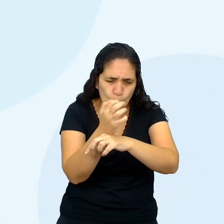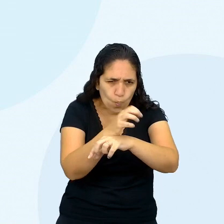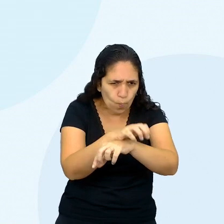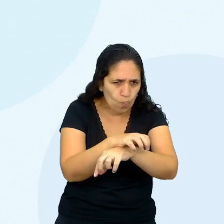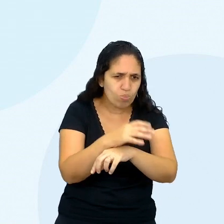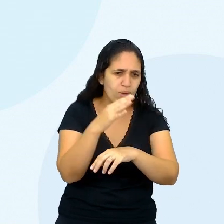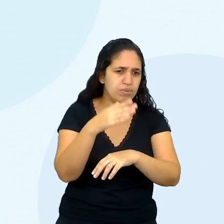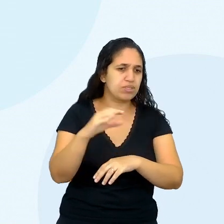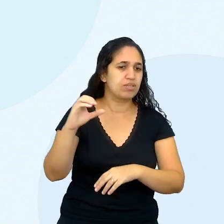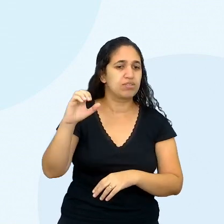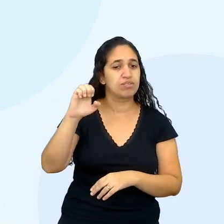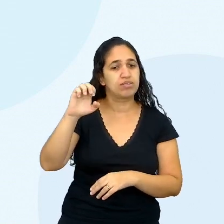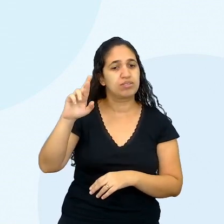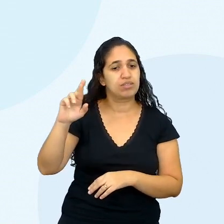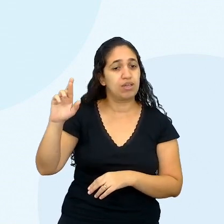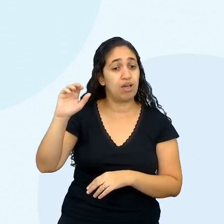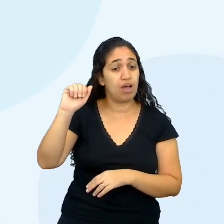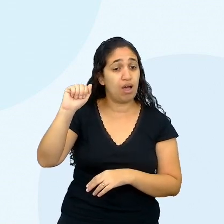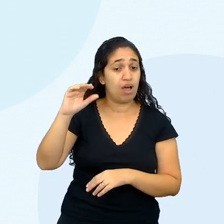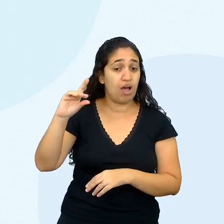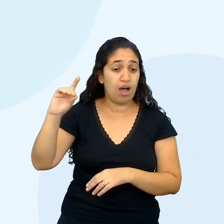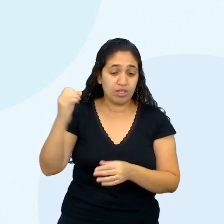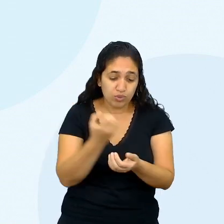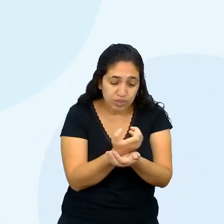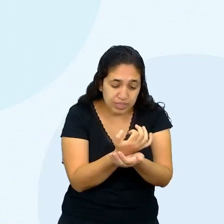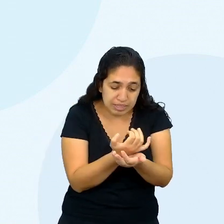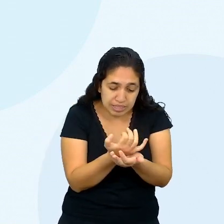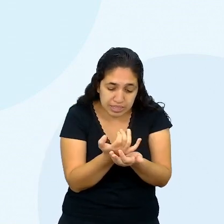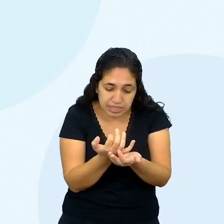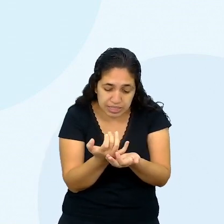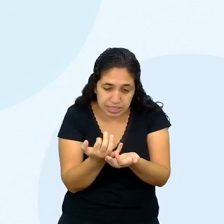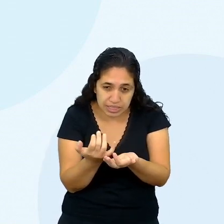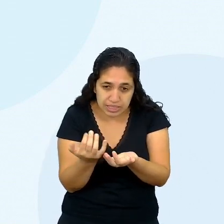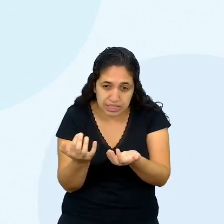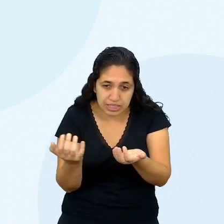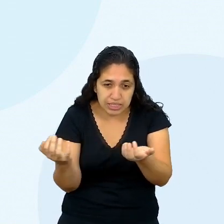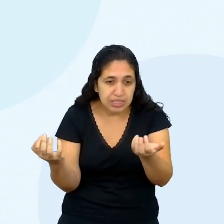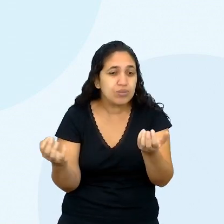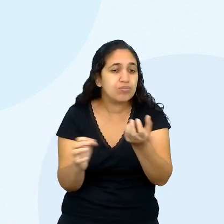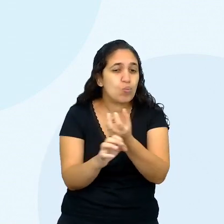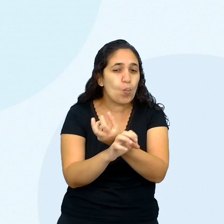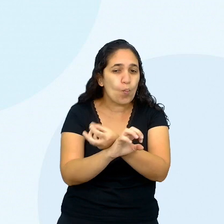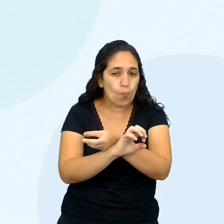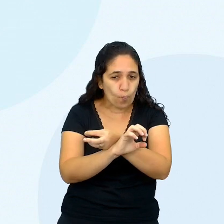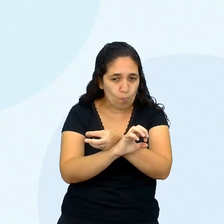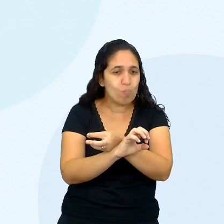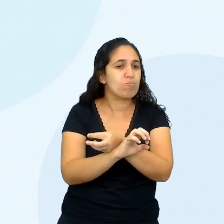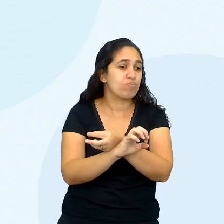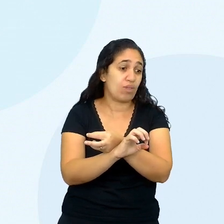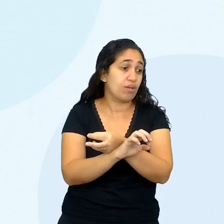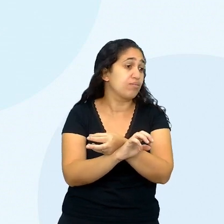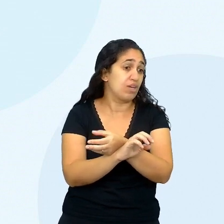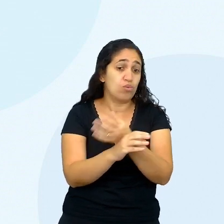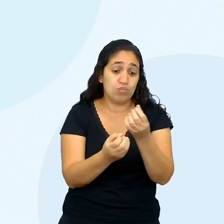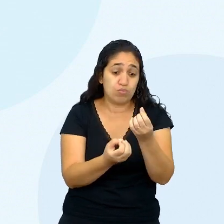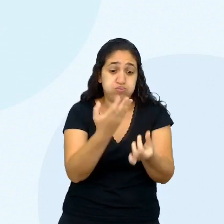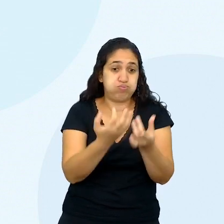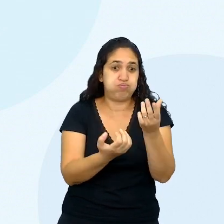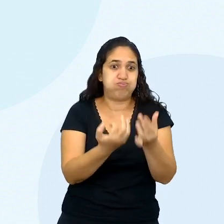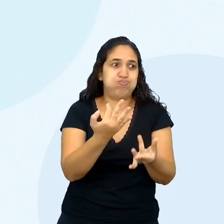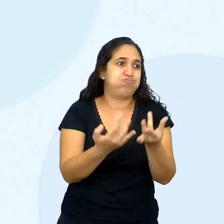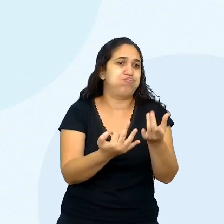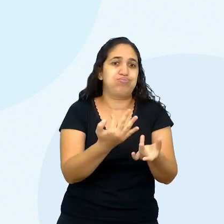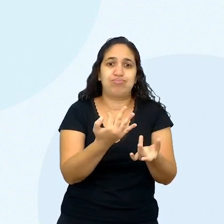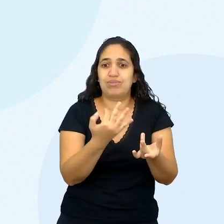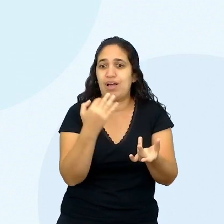no cerrado, que aquela vegetação rasteira fica bem seca, né, e é bem fácil de pegar fogo, né, qualquer